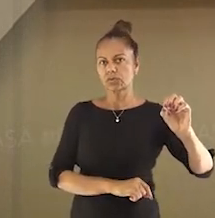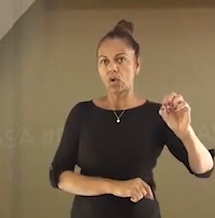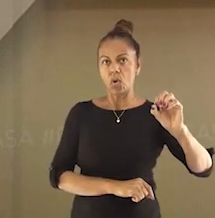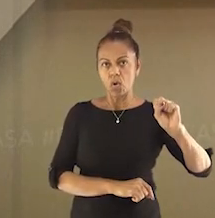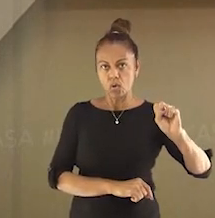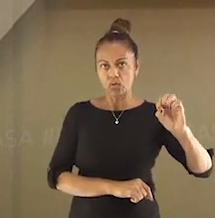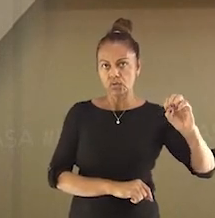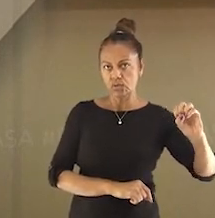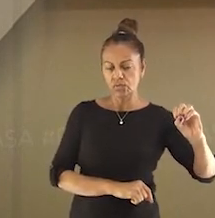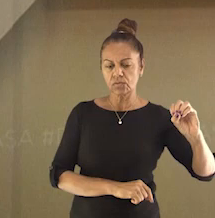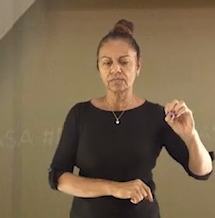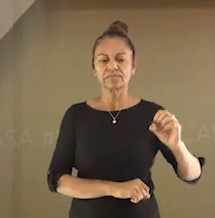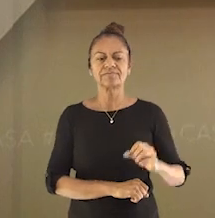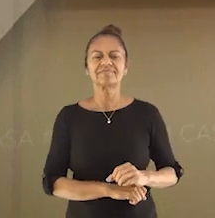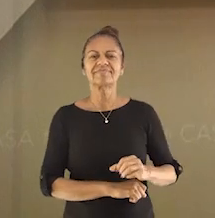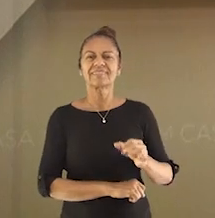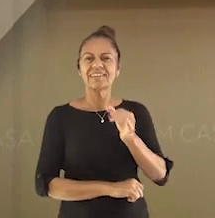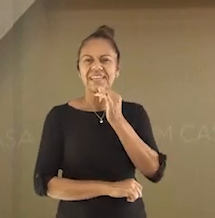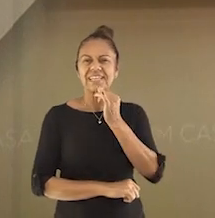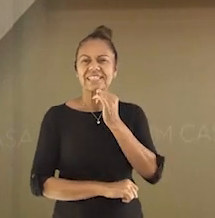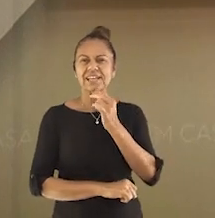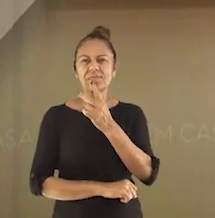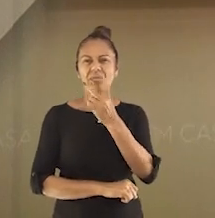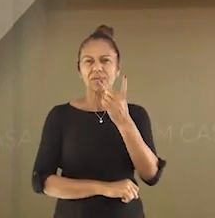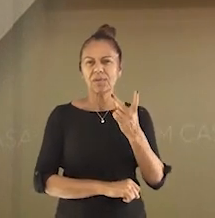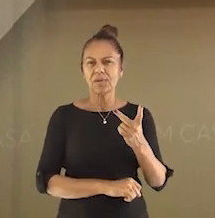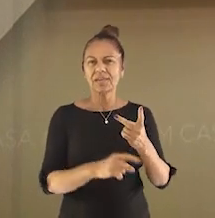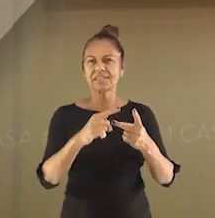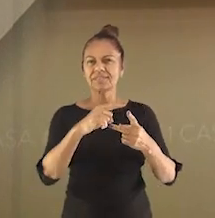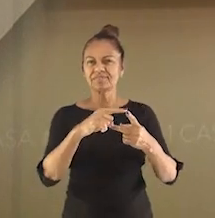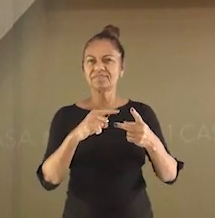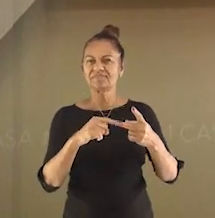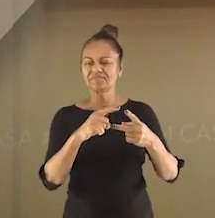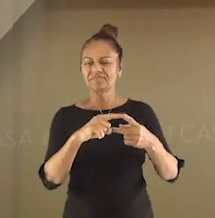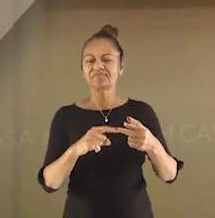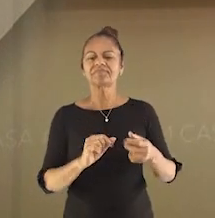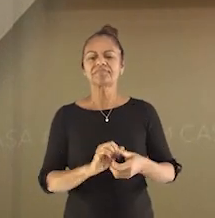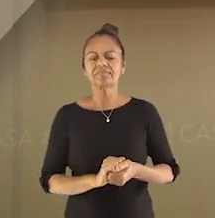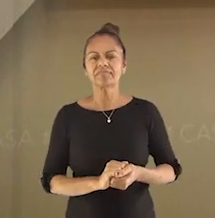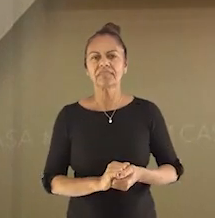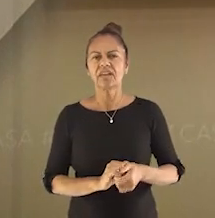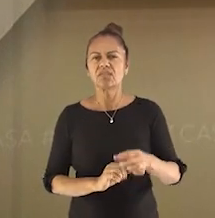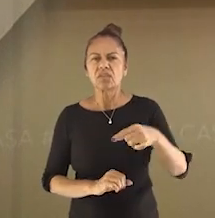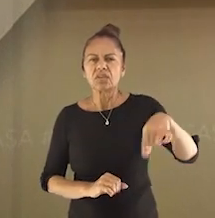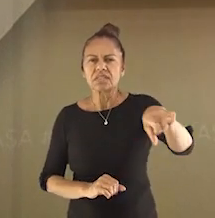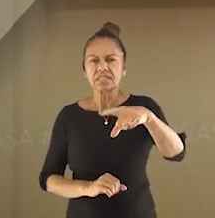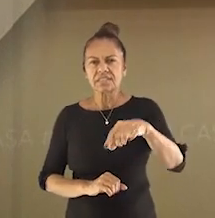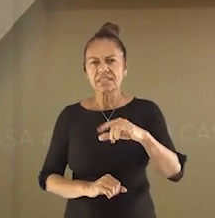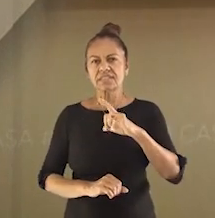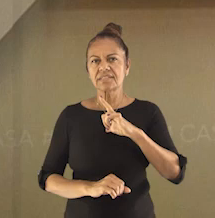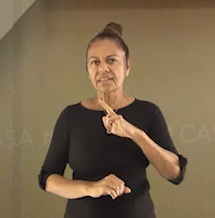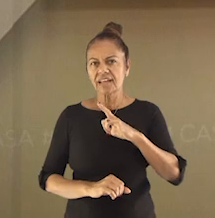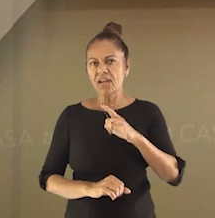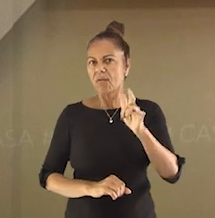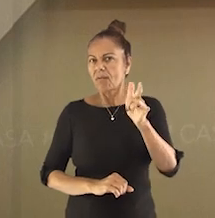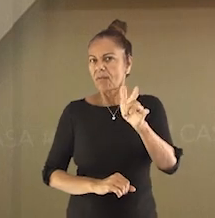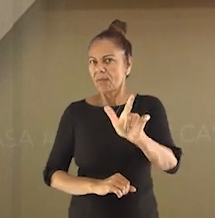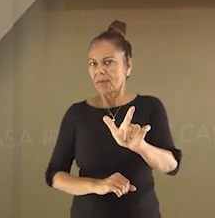exemplos, arenoso e argiloso. E vocês saberiam dizer outros